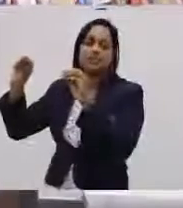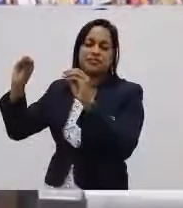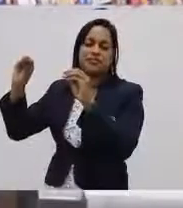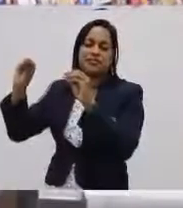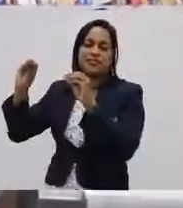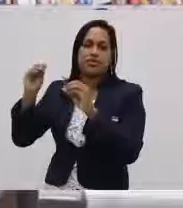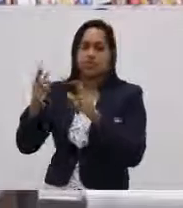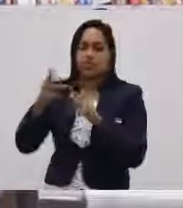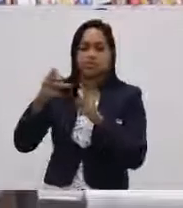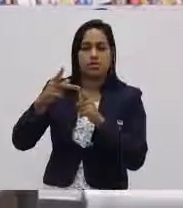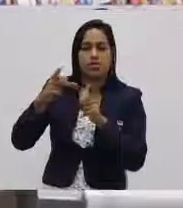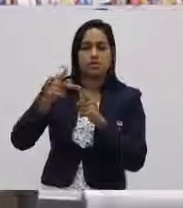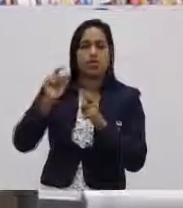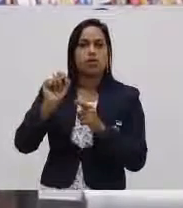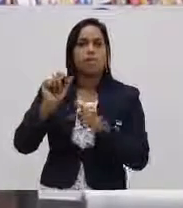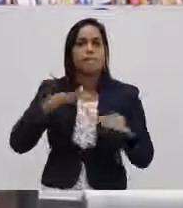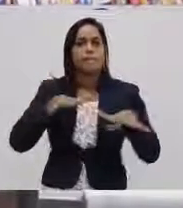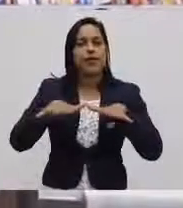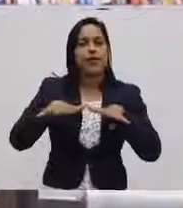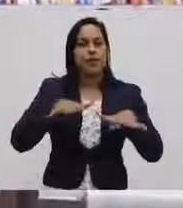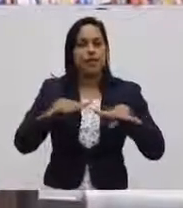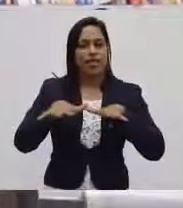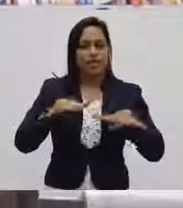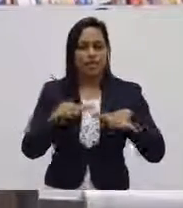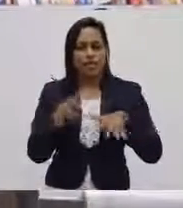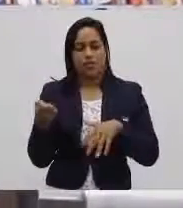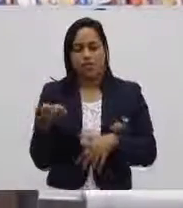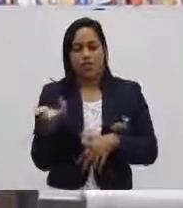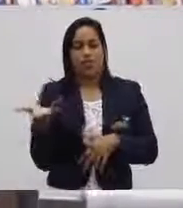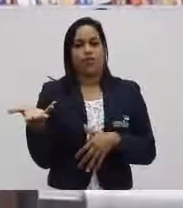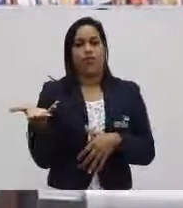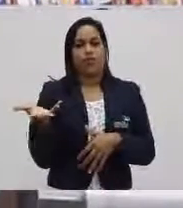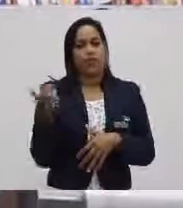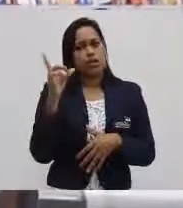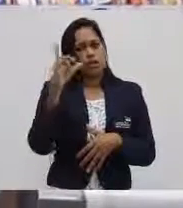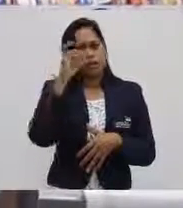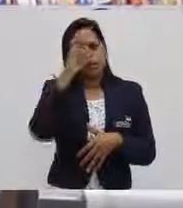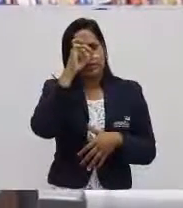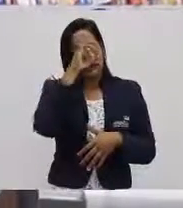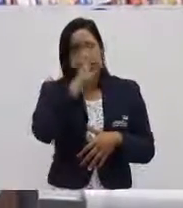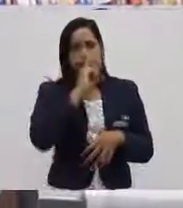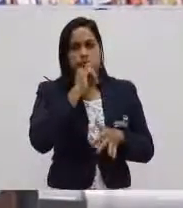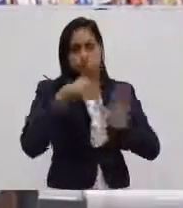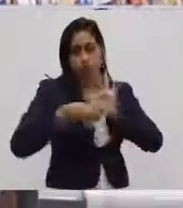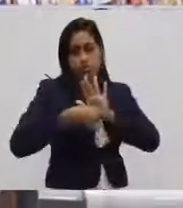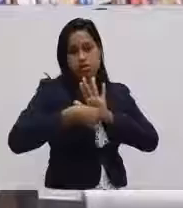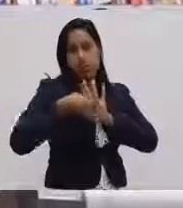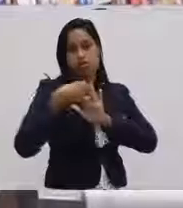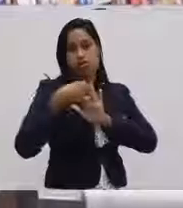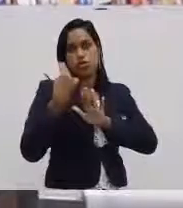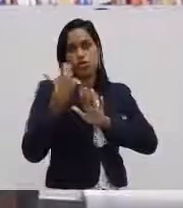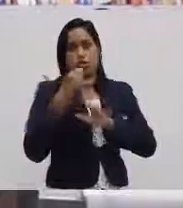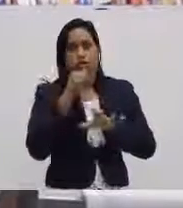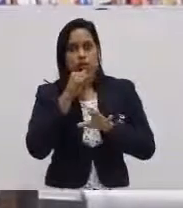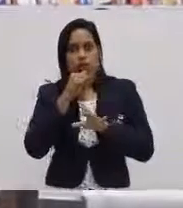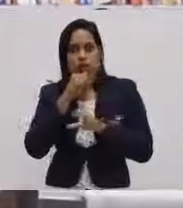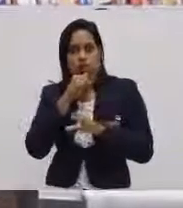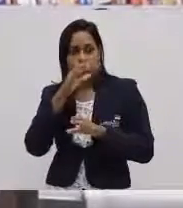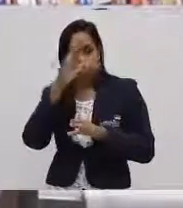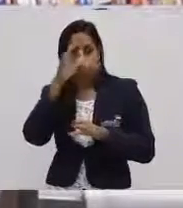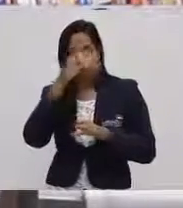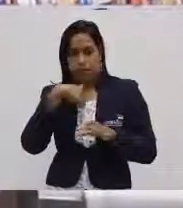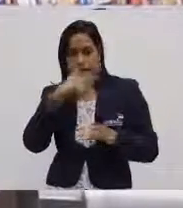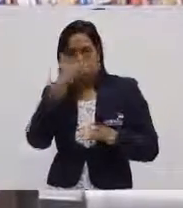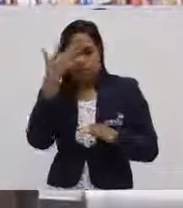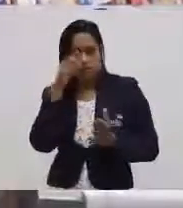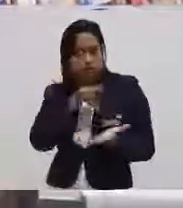quando a movimentação do produto é inconveniente ou extremamente difícil, como o caso de uma cirurgia. Você não pode ficar arrastando o paciente para